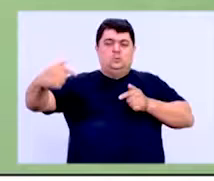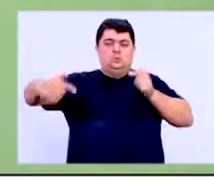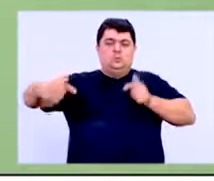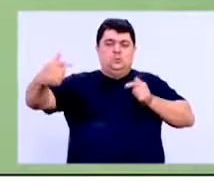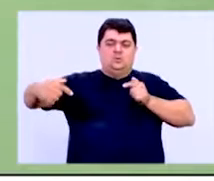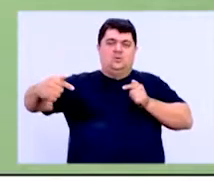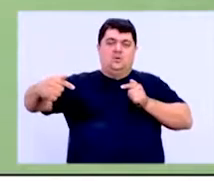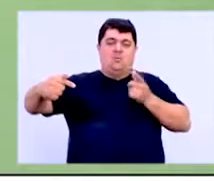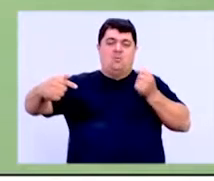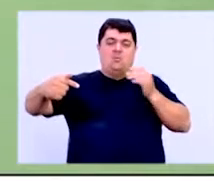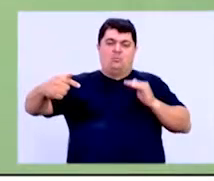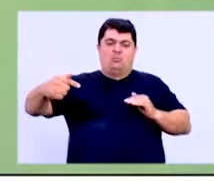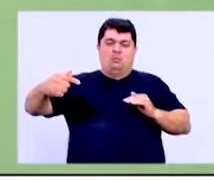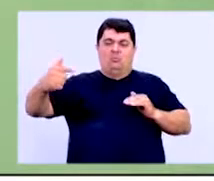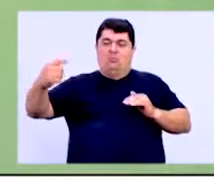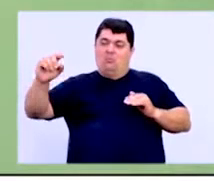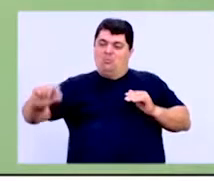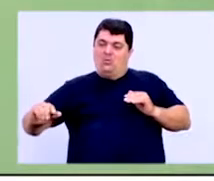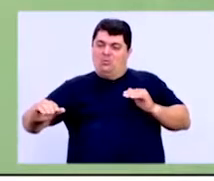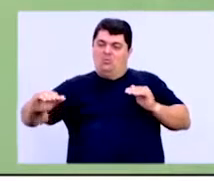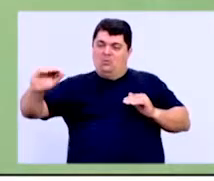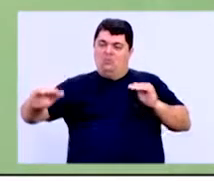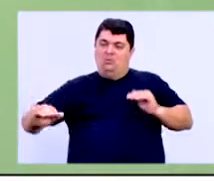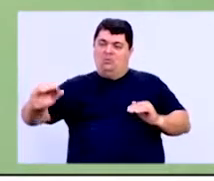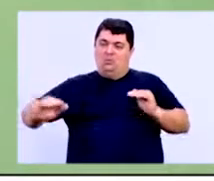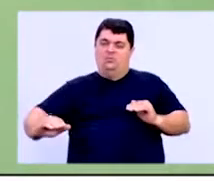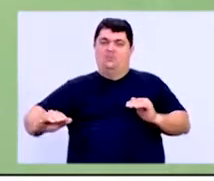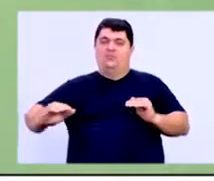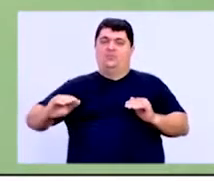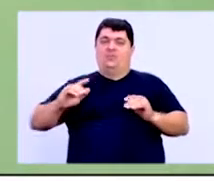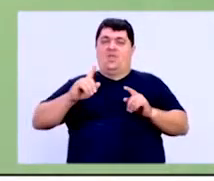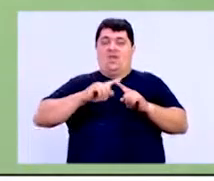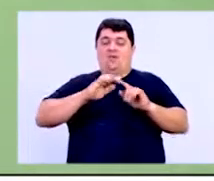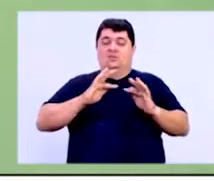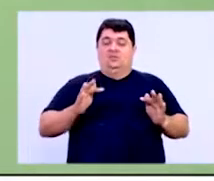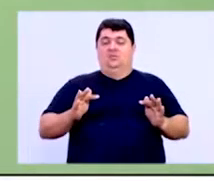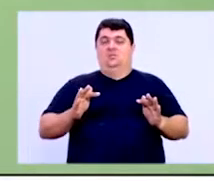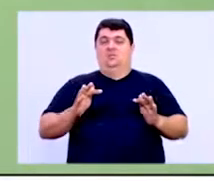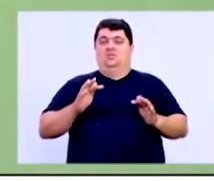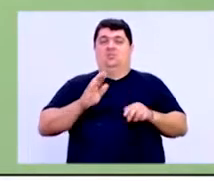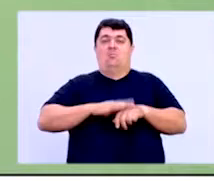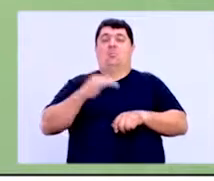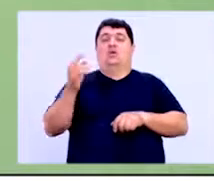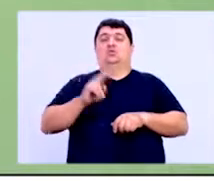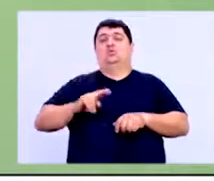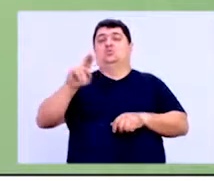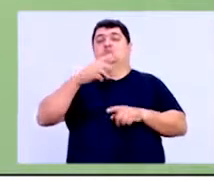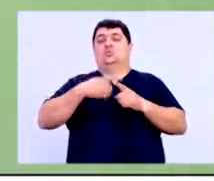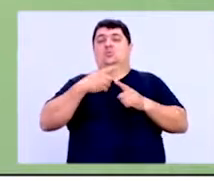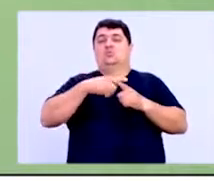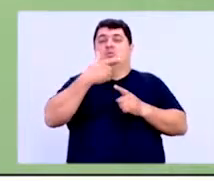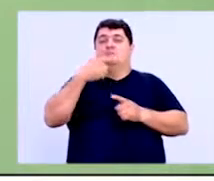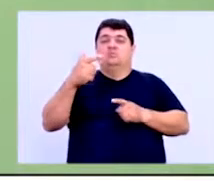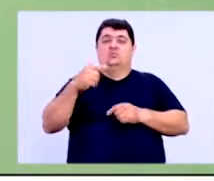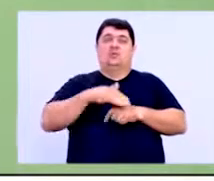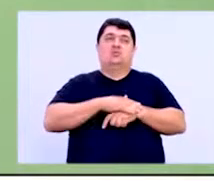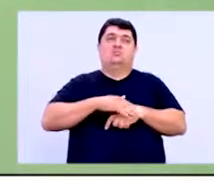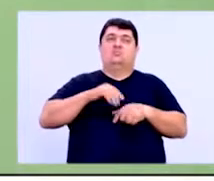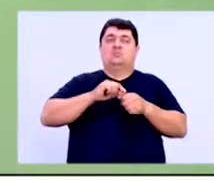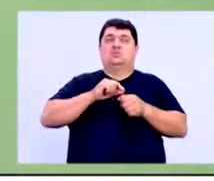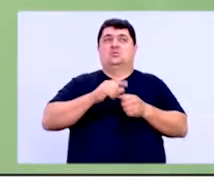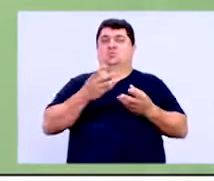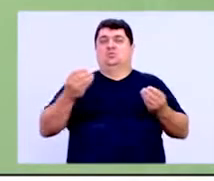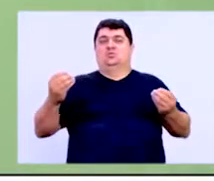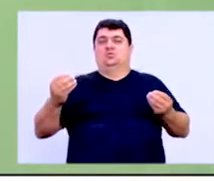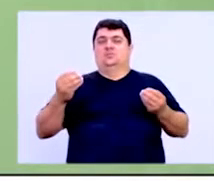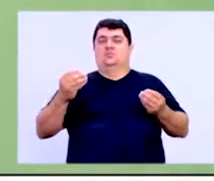baseada na concorrência? É considerada a mais simples. A mais simples, a mais utilizada porque não tem muitos recursos. E ela consiste em